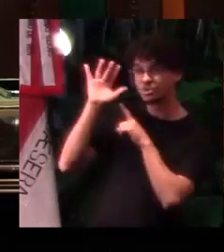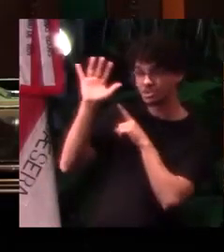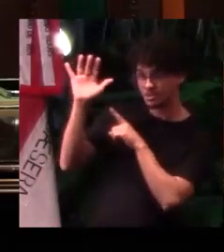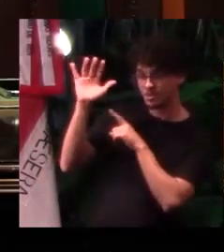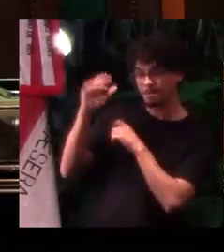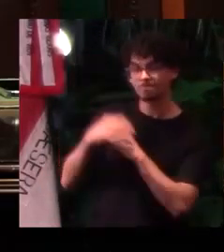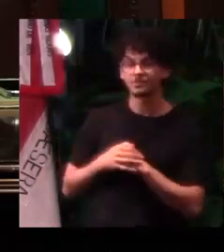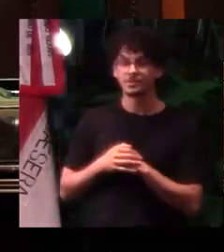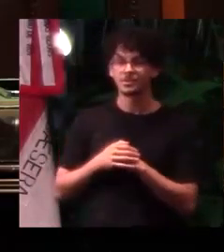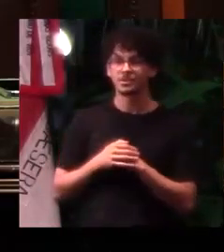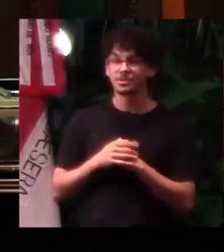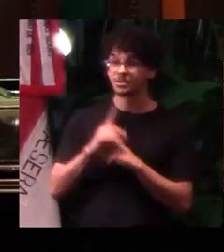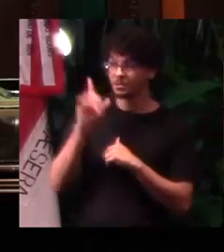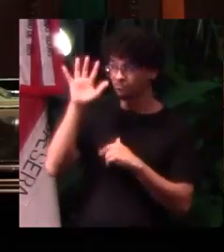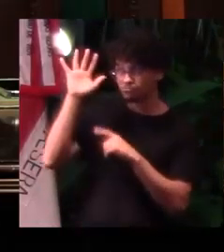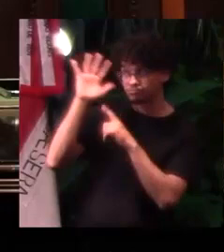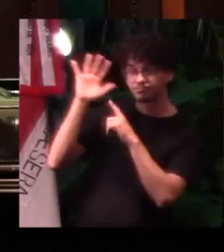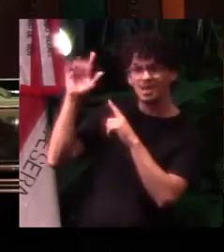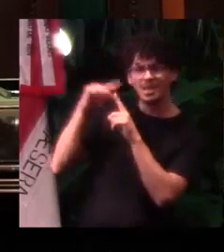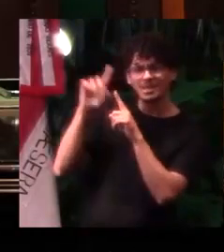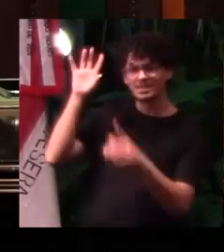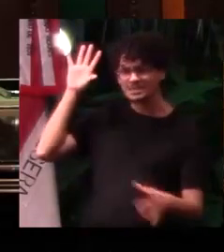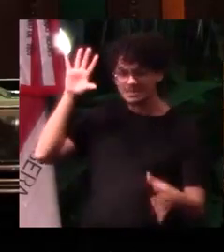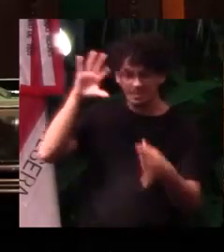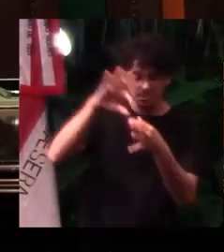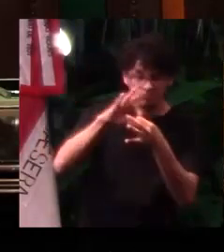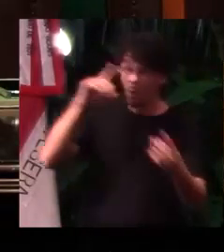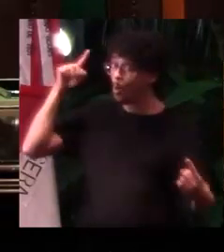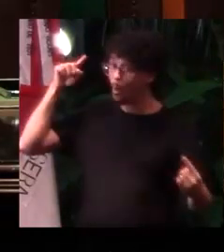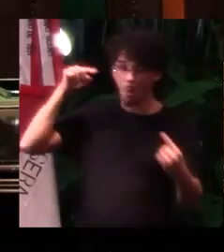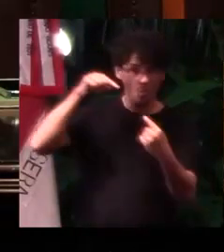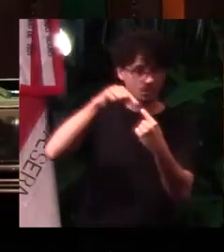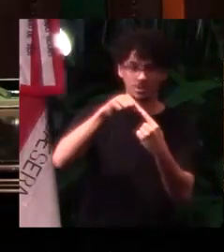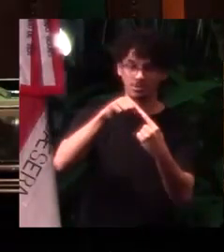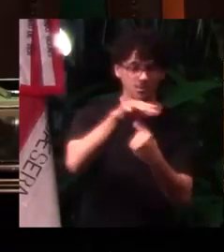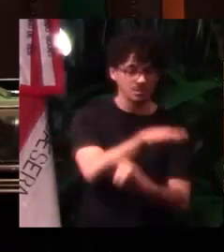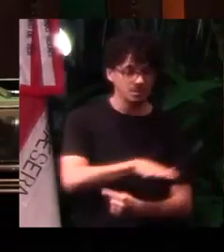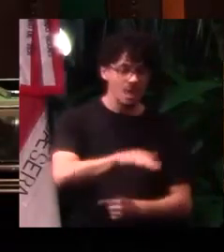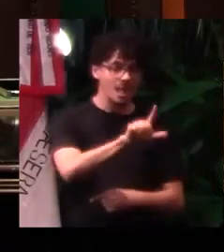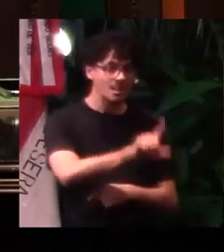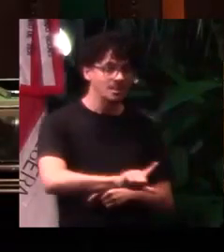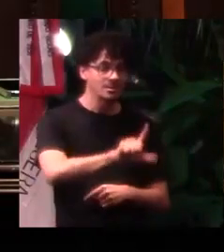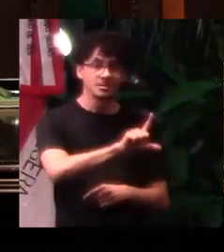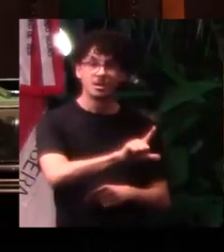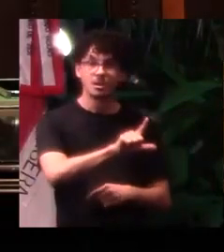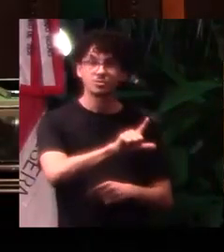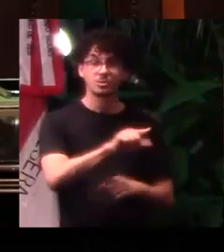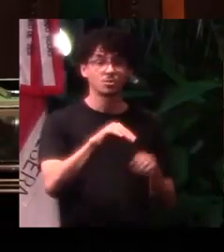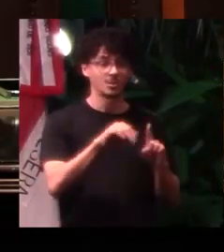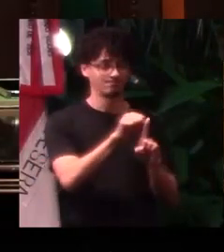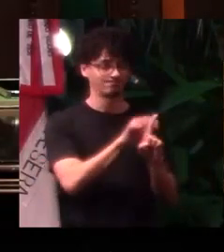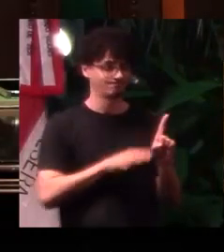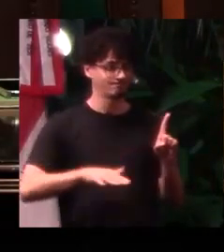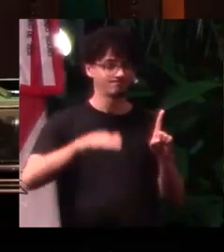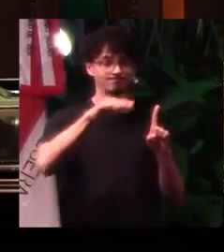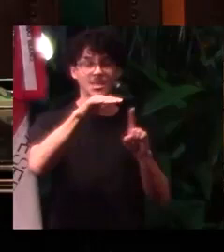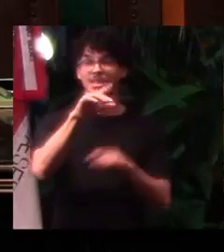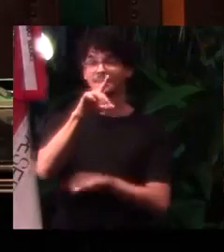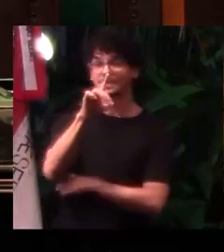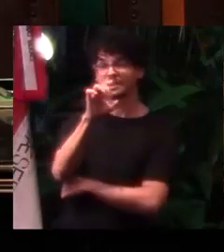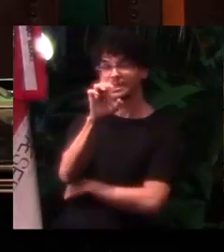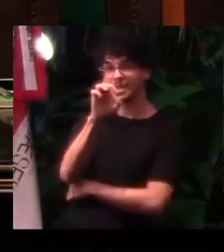nos leva diretamente para uma direta relação da literatura com a democracia.